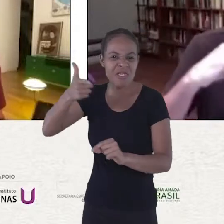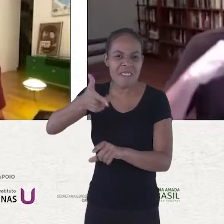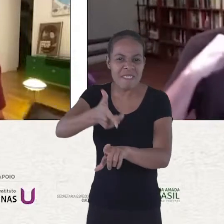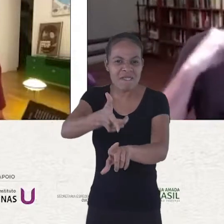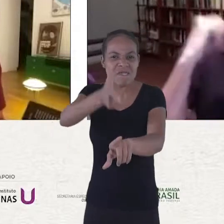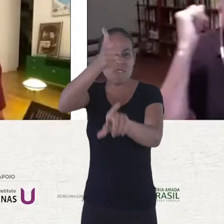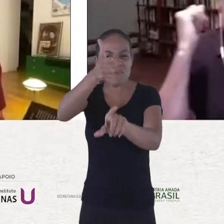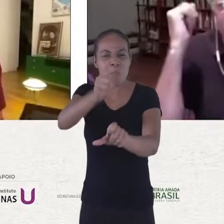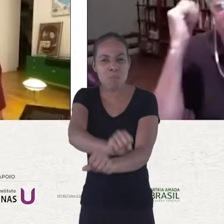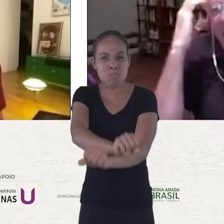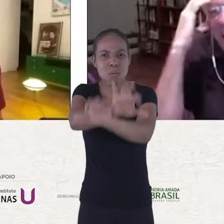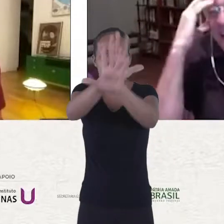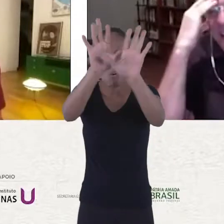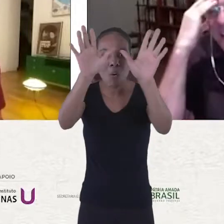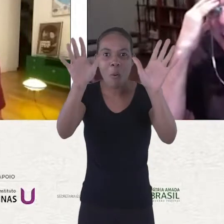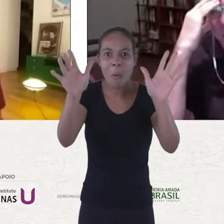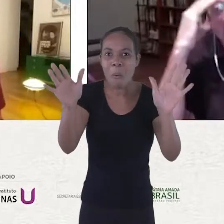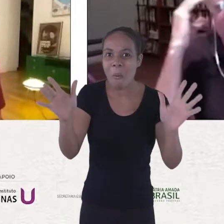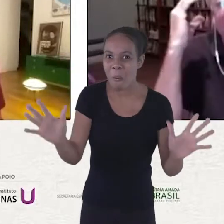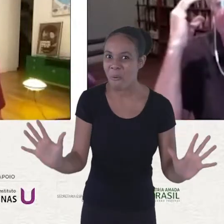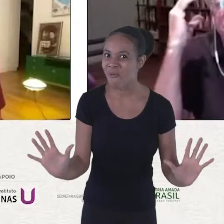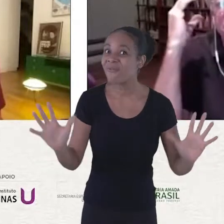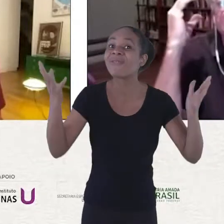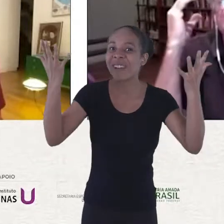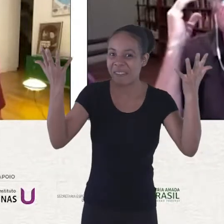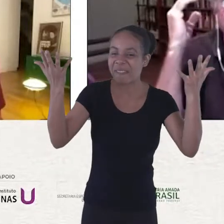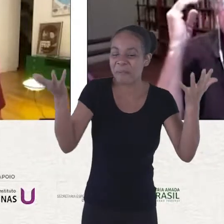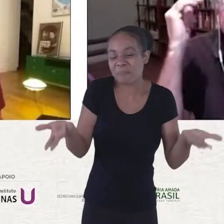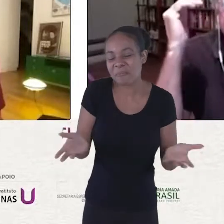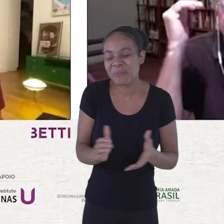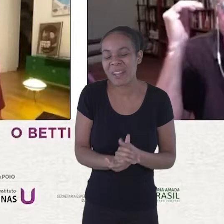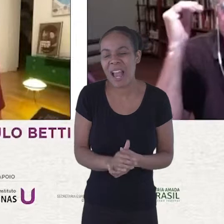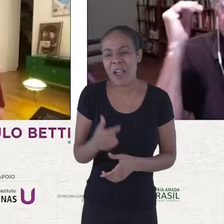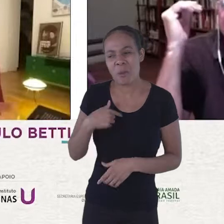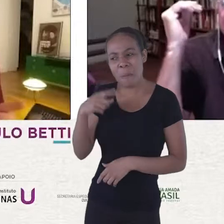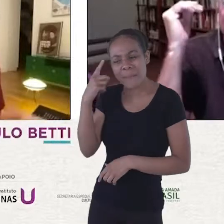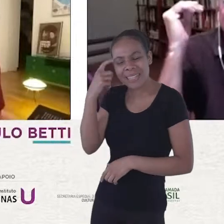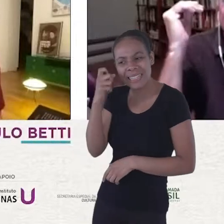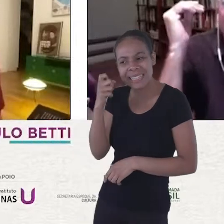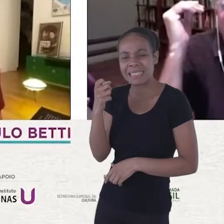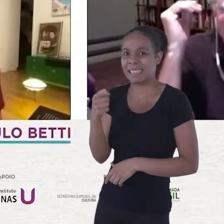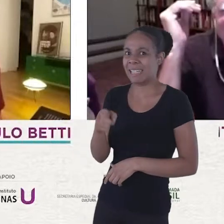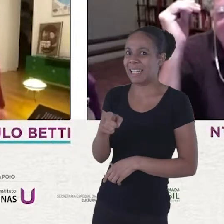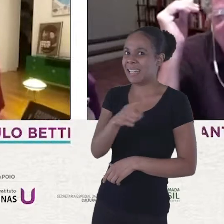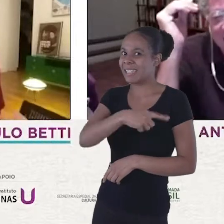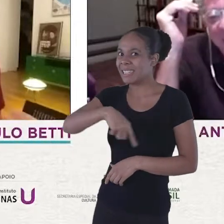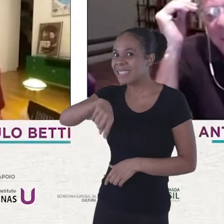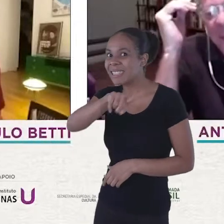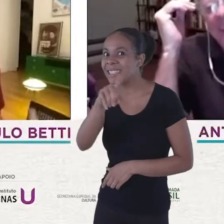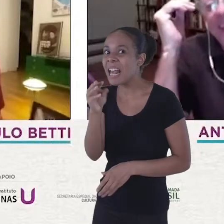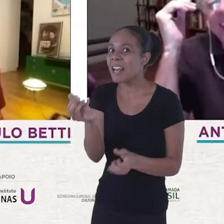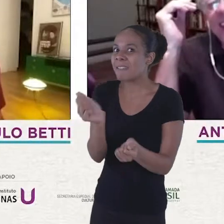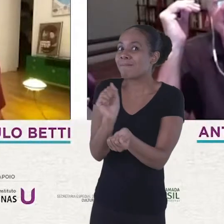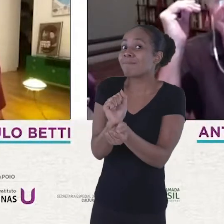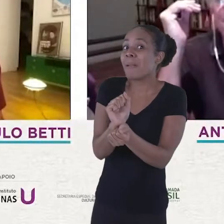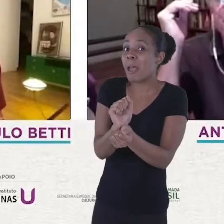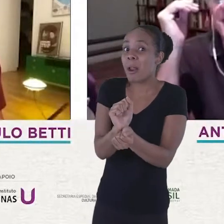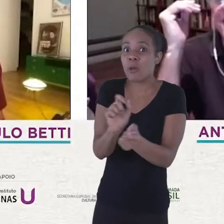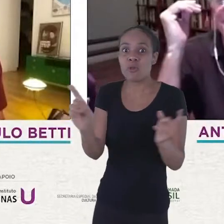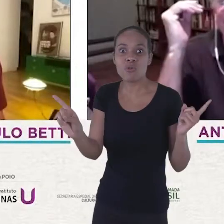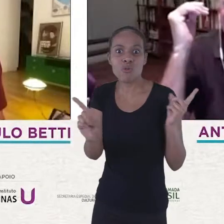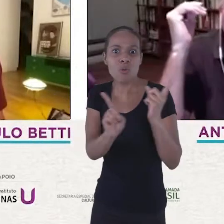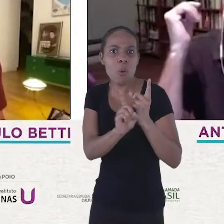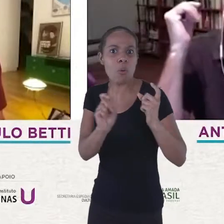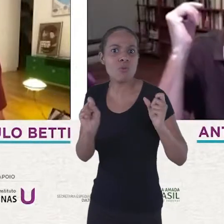eu falei, pô, então, será que tem uma expectativa muito explosiva desse nosso encontro aqui, né? Mas é um